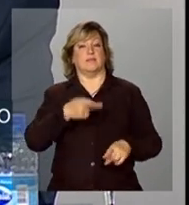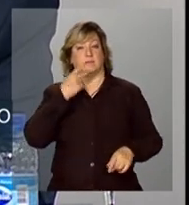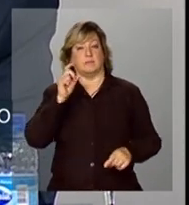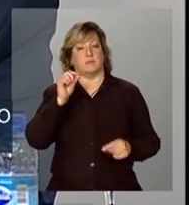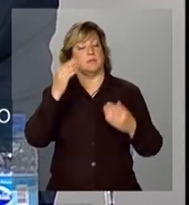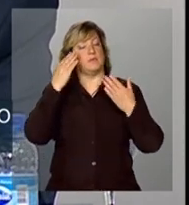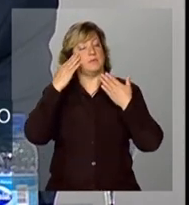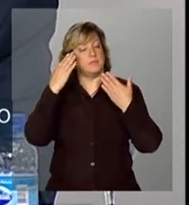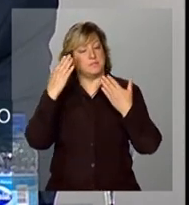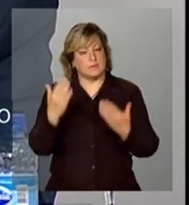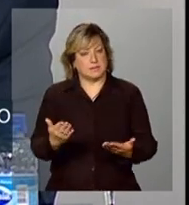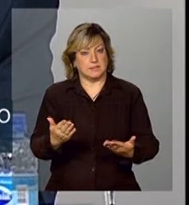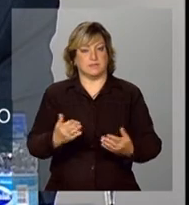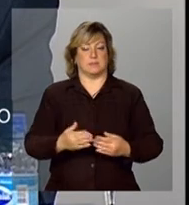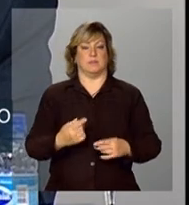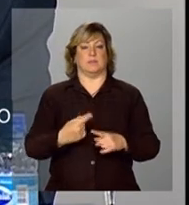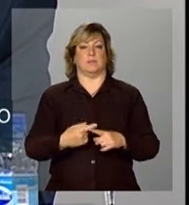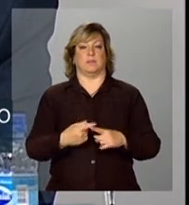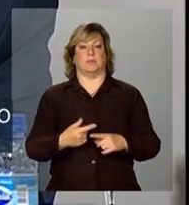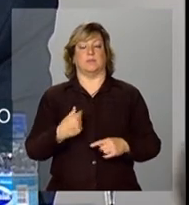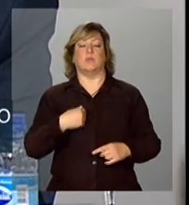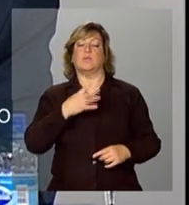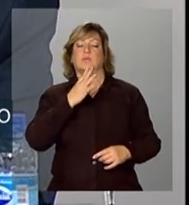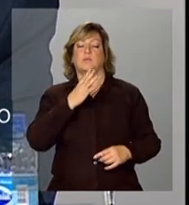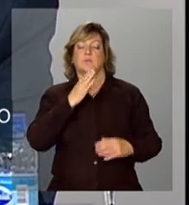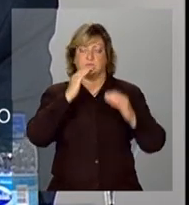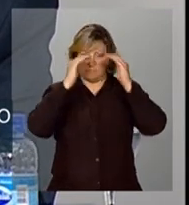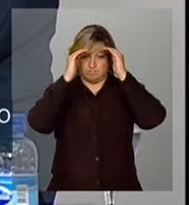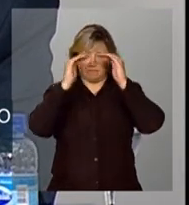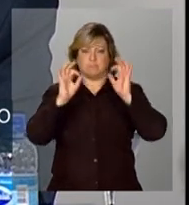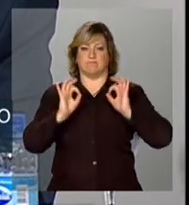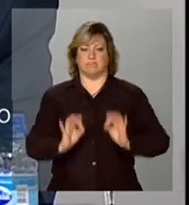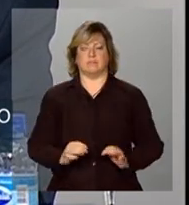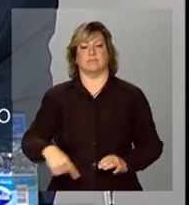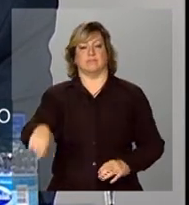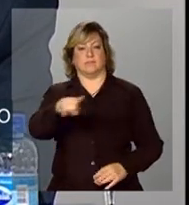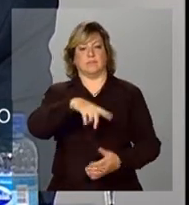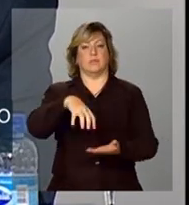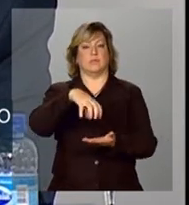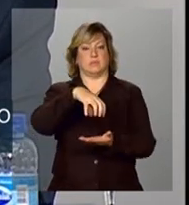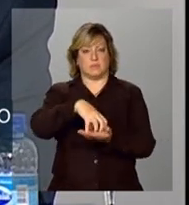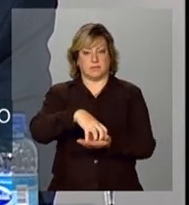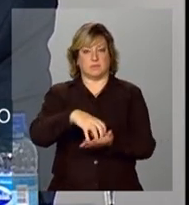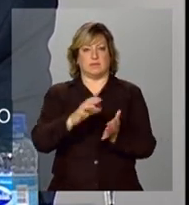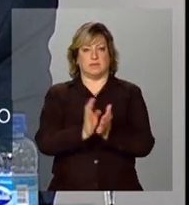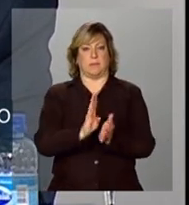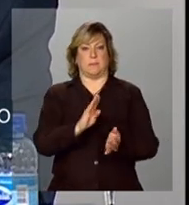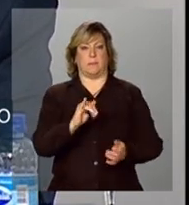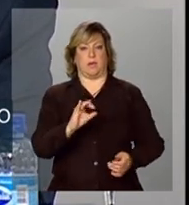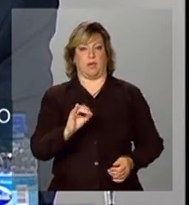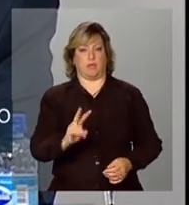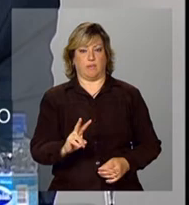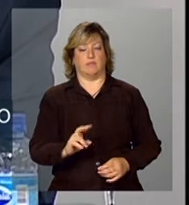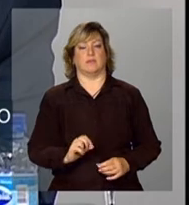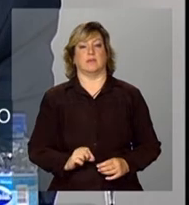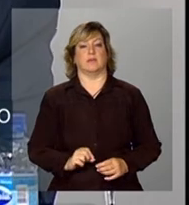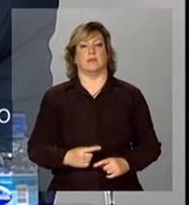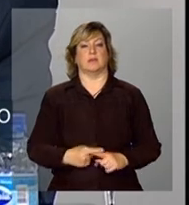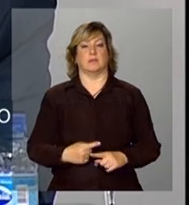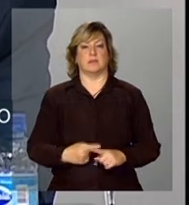agradecimento, meu reconhecimento à equipe da Biov, né,